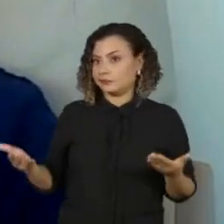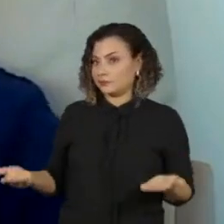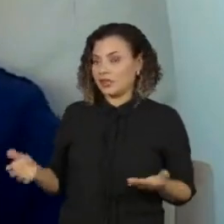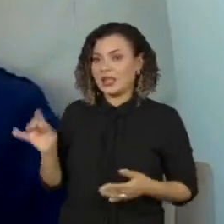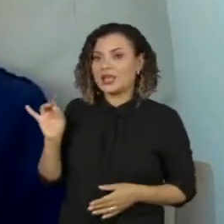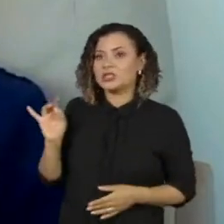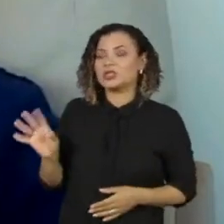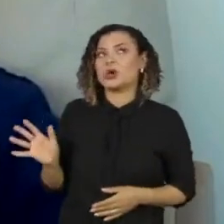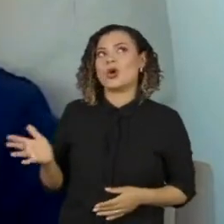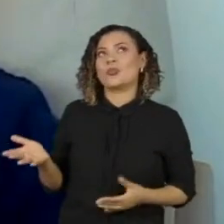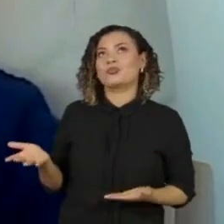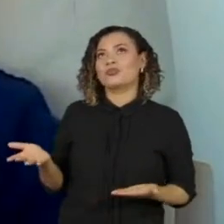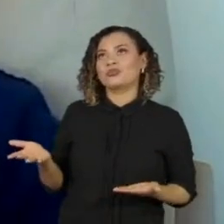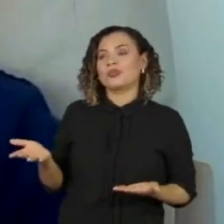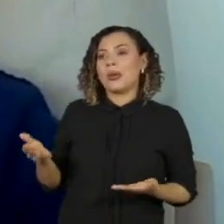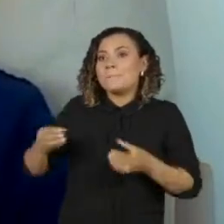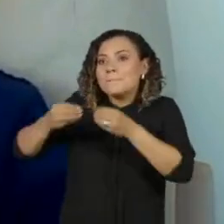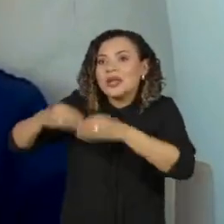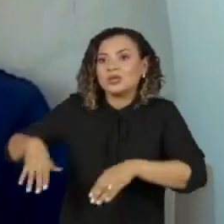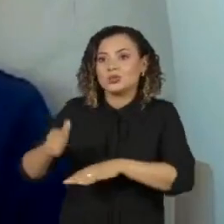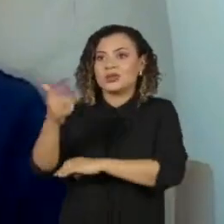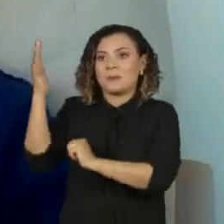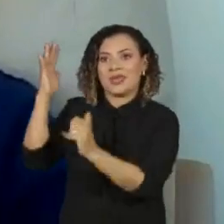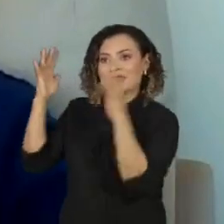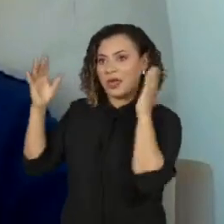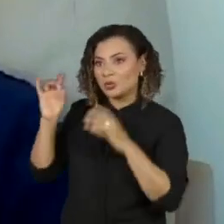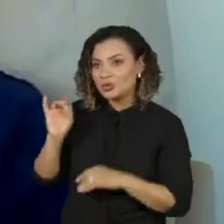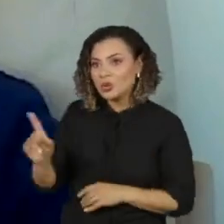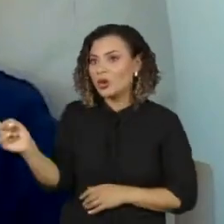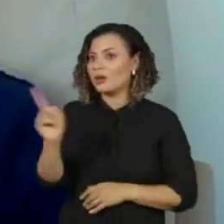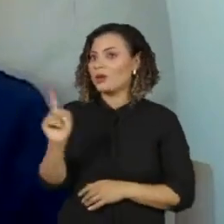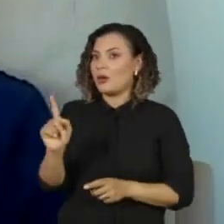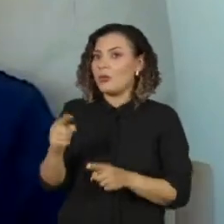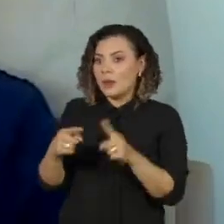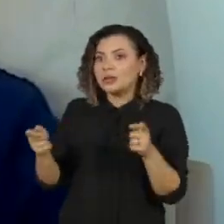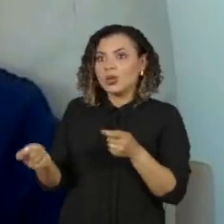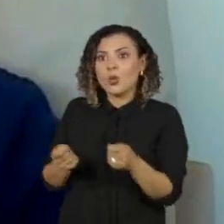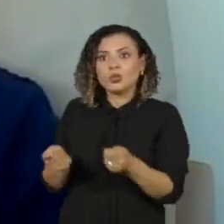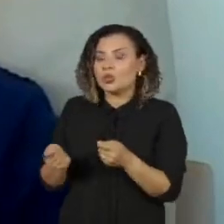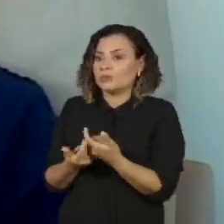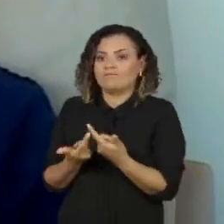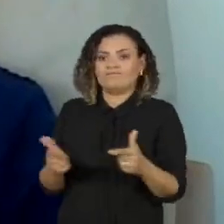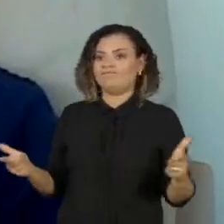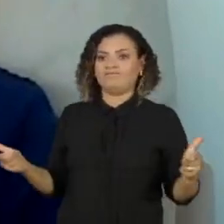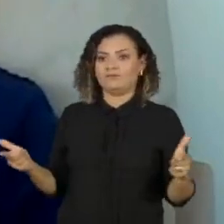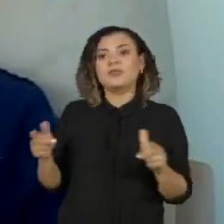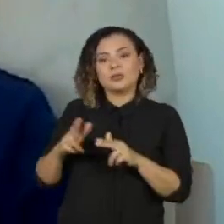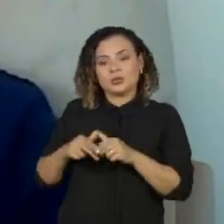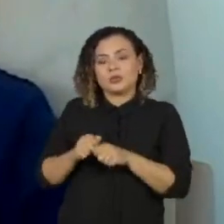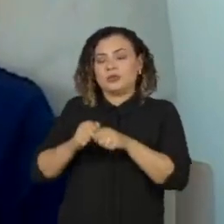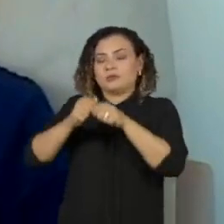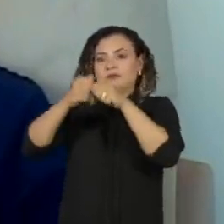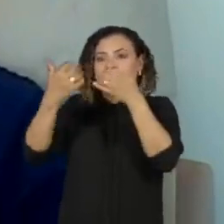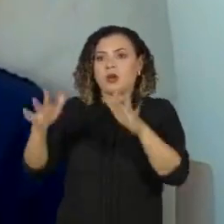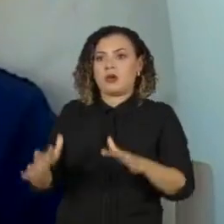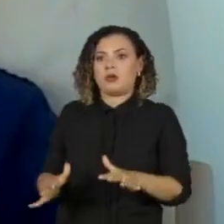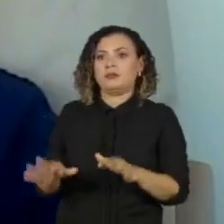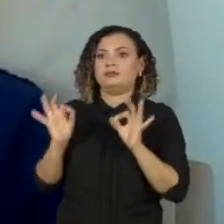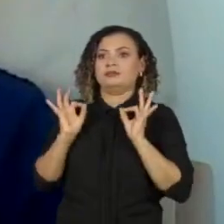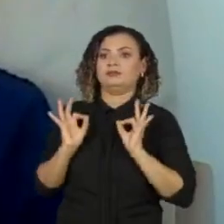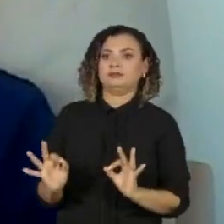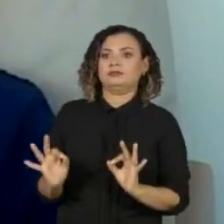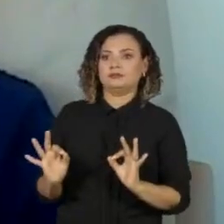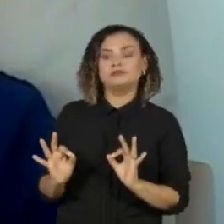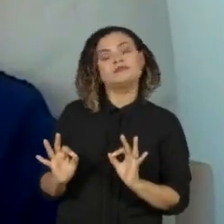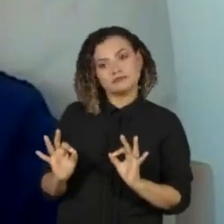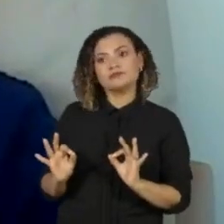só o dano ambiental saiu de controle, mas o que levou a isso, do ponto de vista da